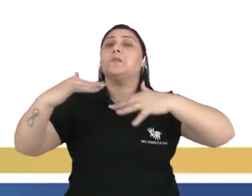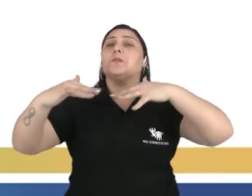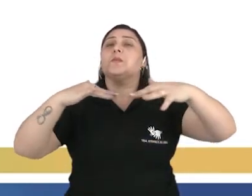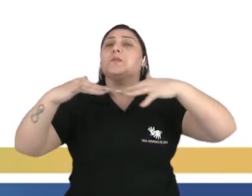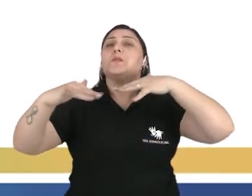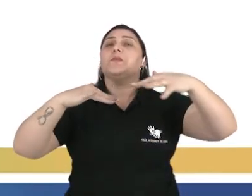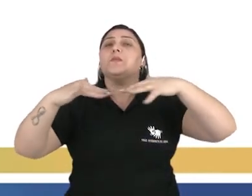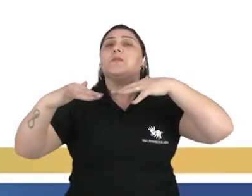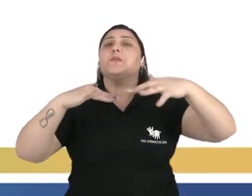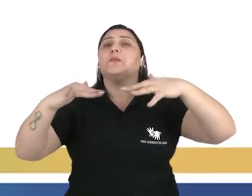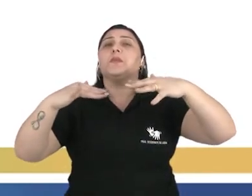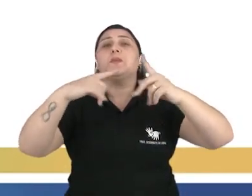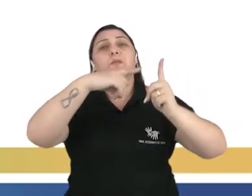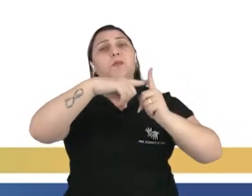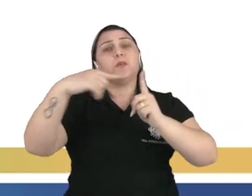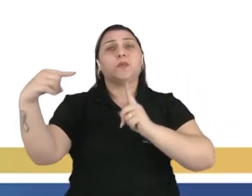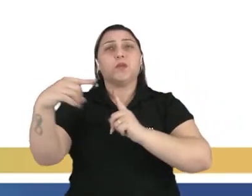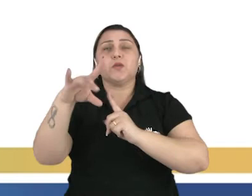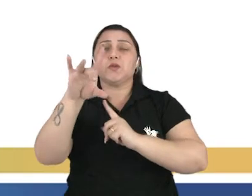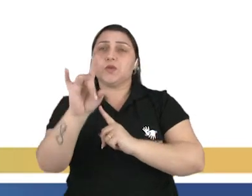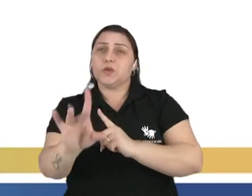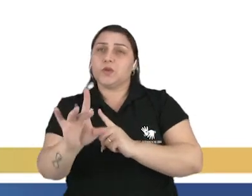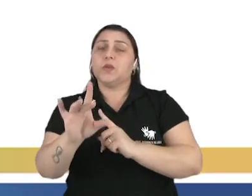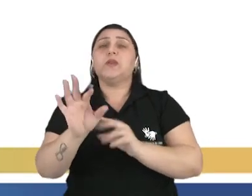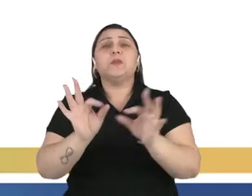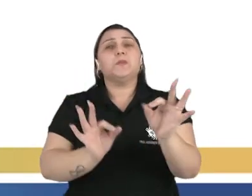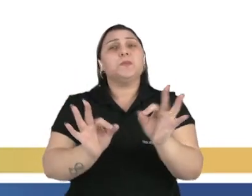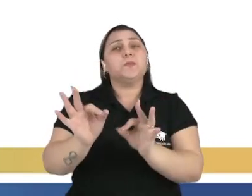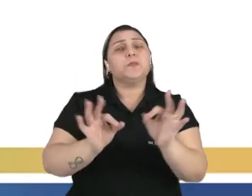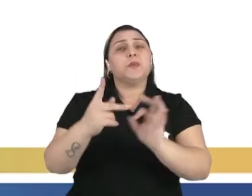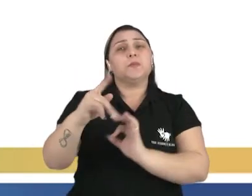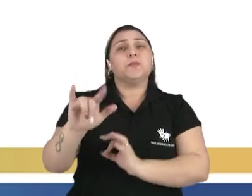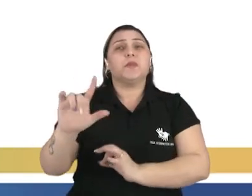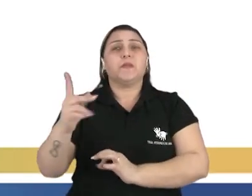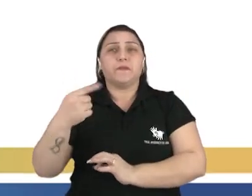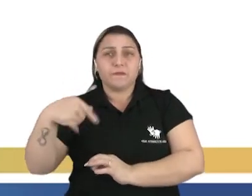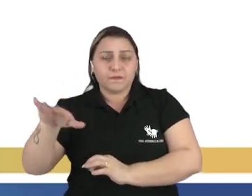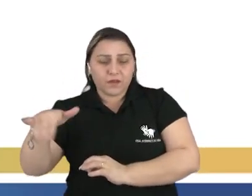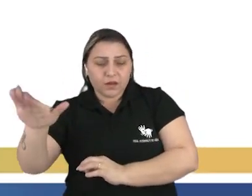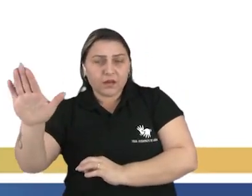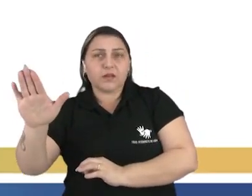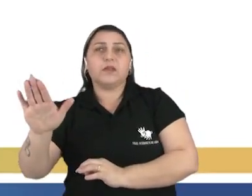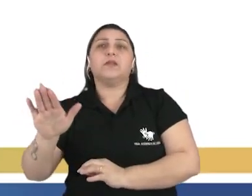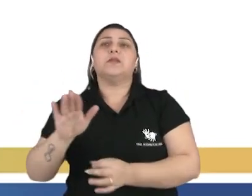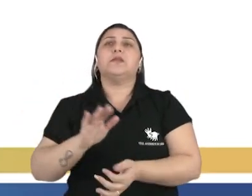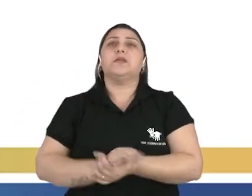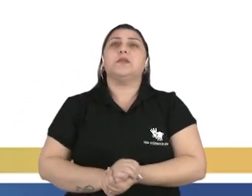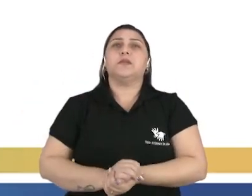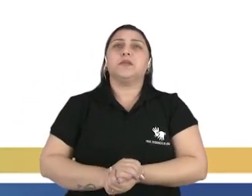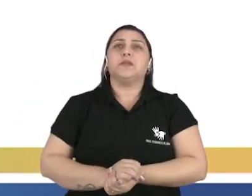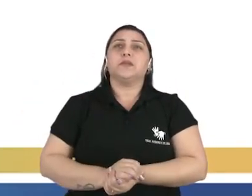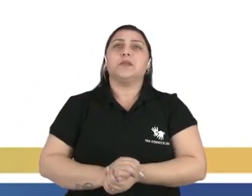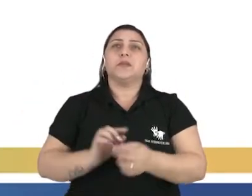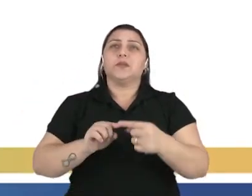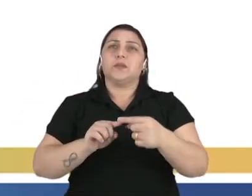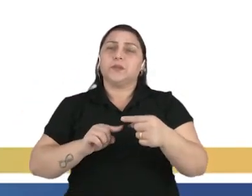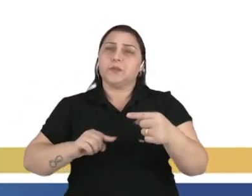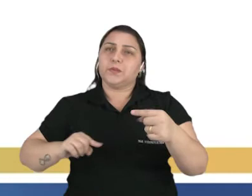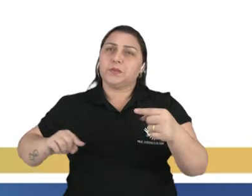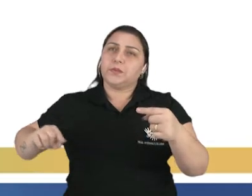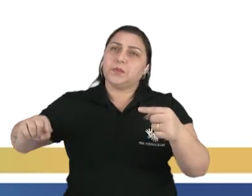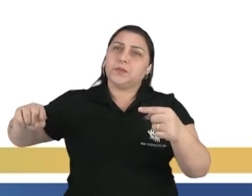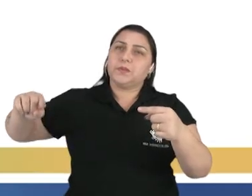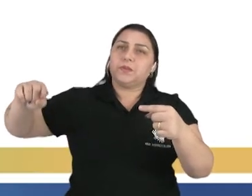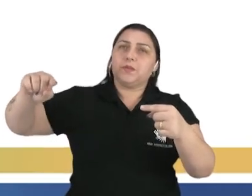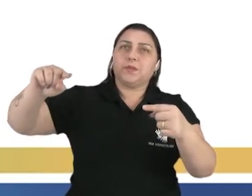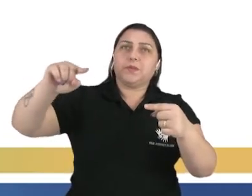movimento dessas cargas, só que de forma ordenada. A pilha fala assim, ó, vai-se embora daqui, ela vai, sai de um lugar e vai para o